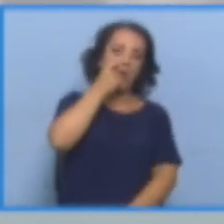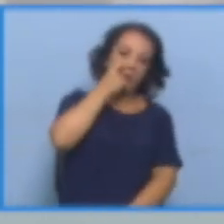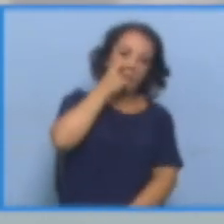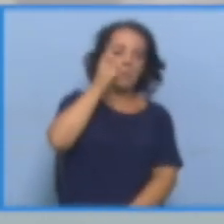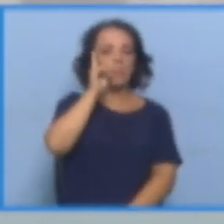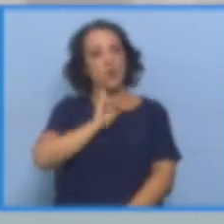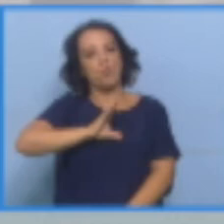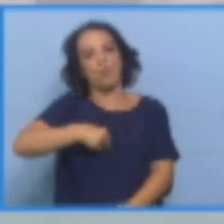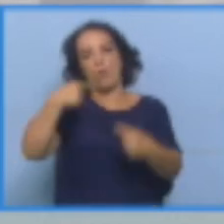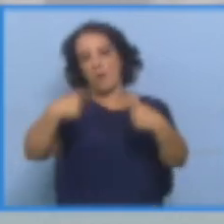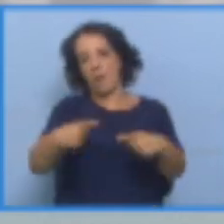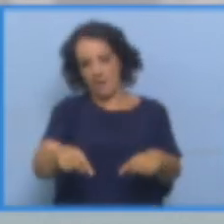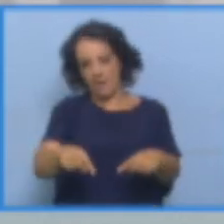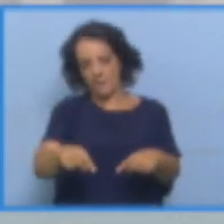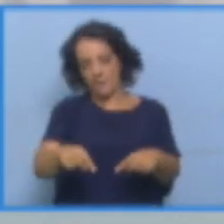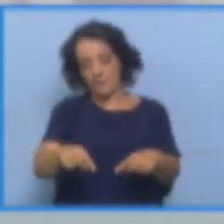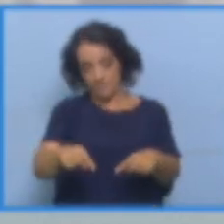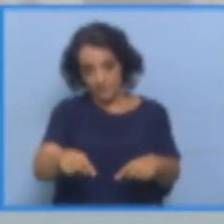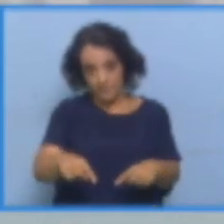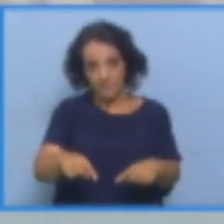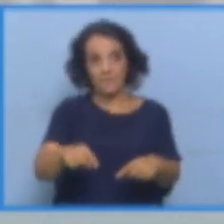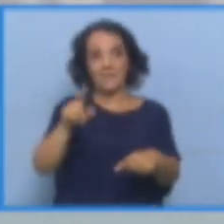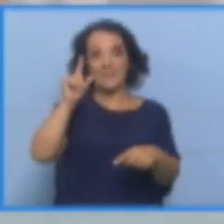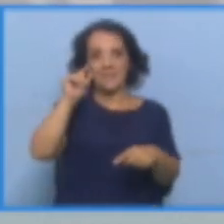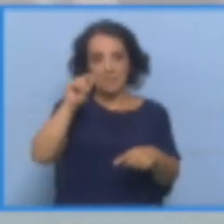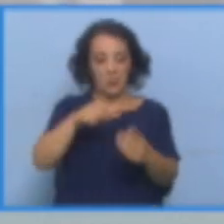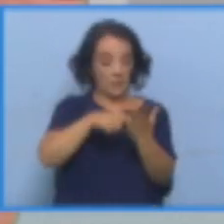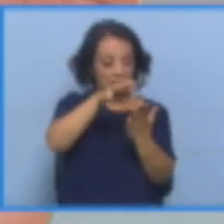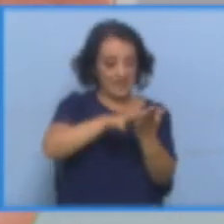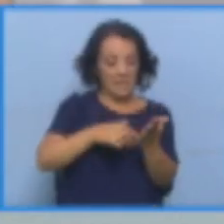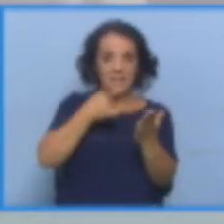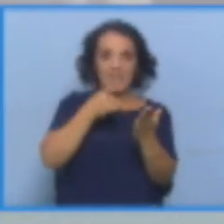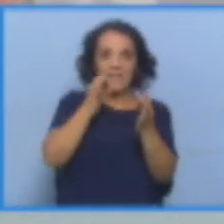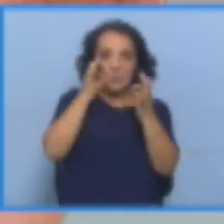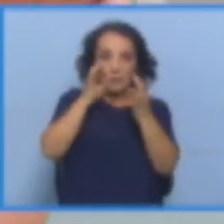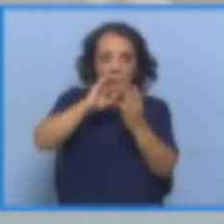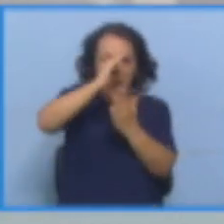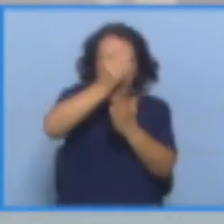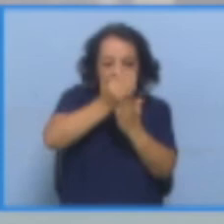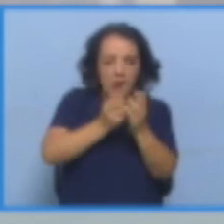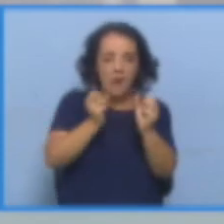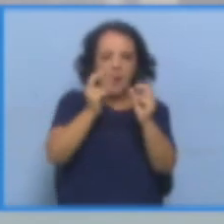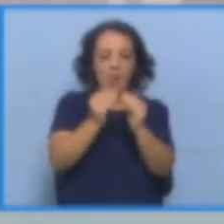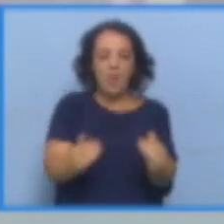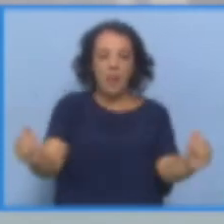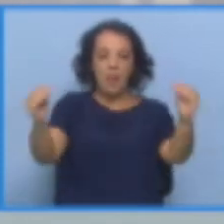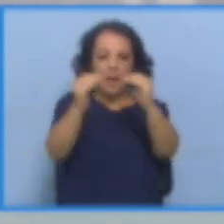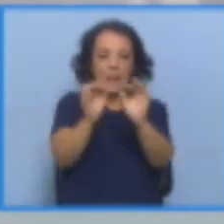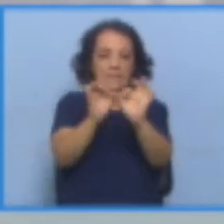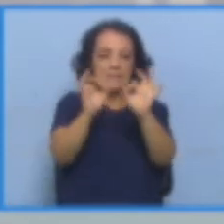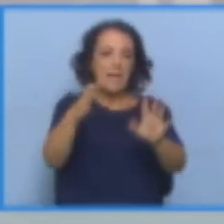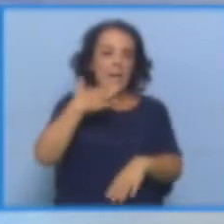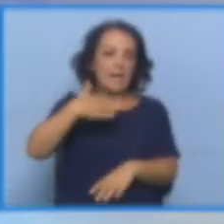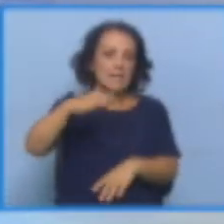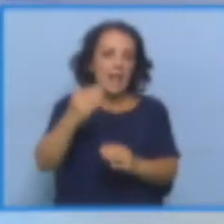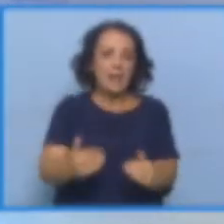por mulheres. Ainda por cima, tirado da costela, diz-nos o texto, seja igual dignidade, igual nível. Para reforçar precisamente essa ideia.